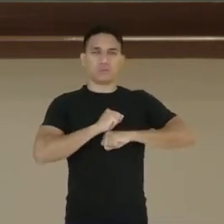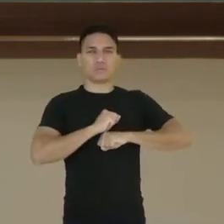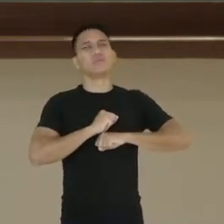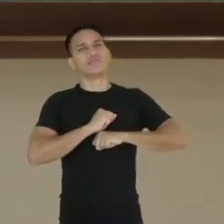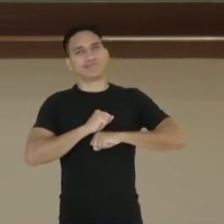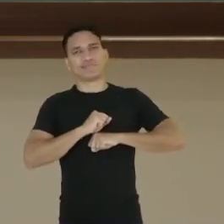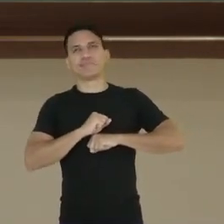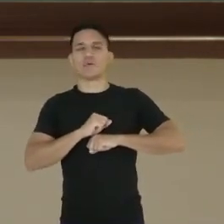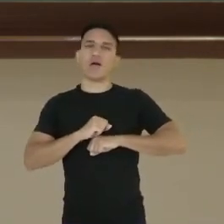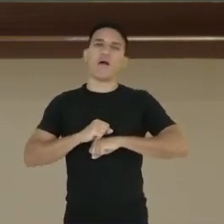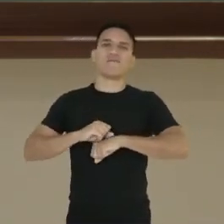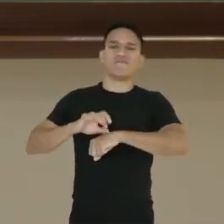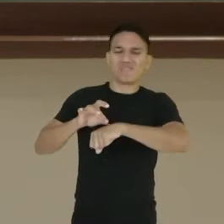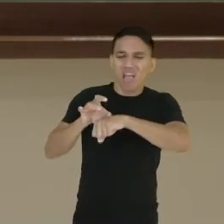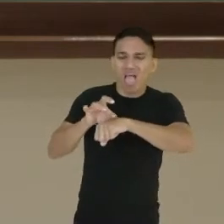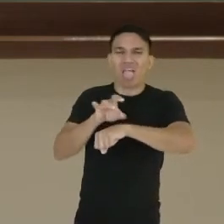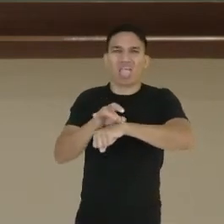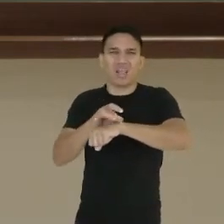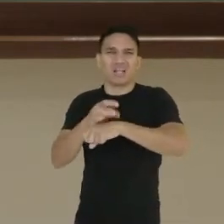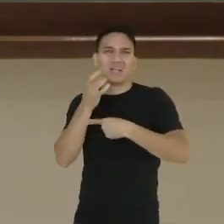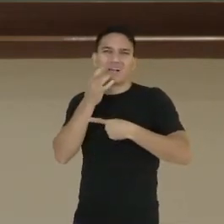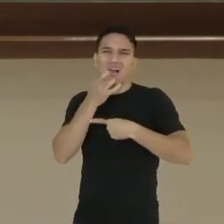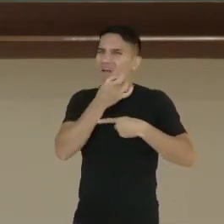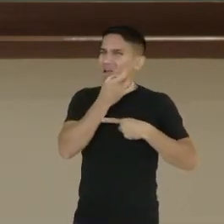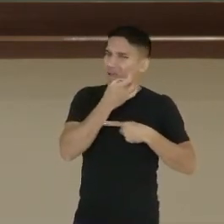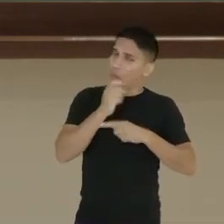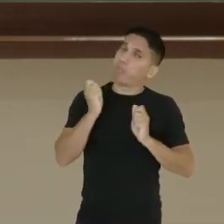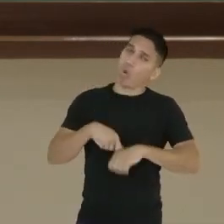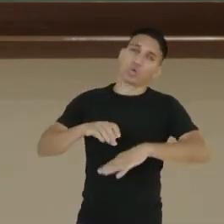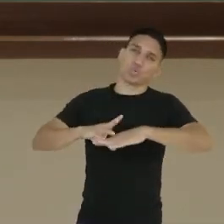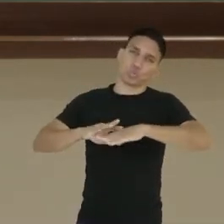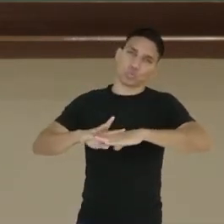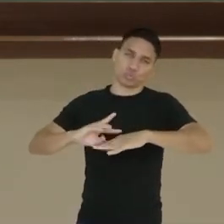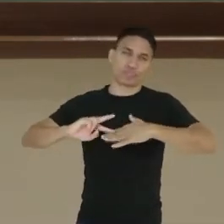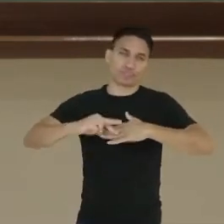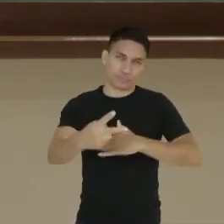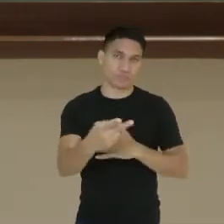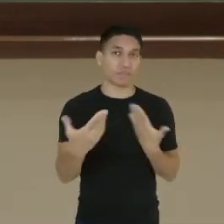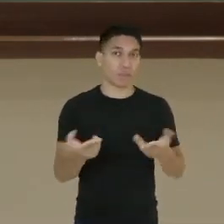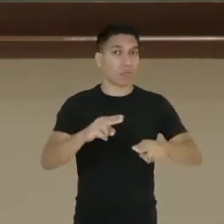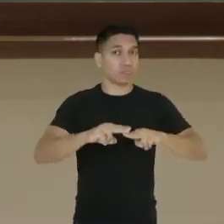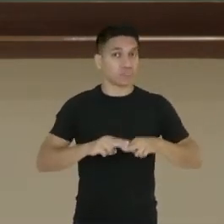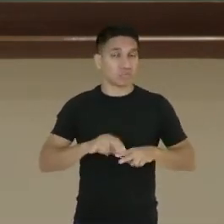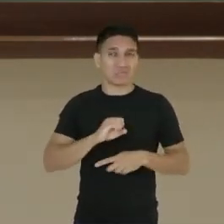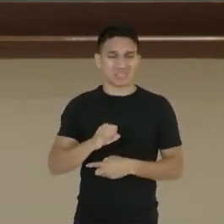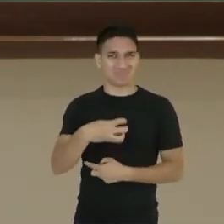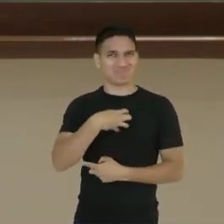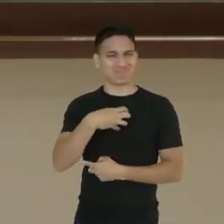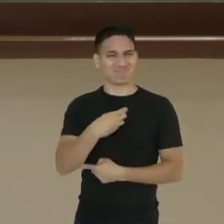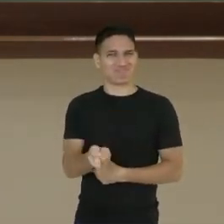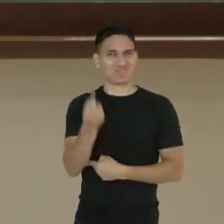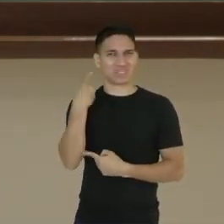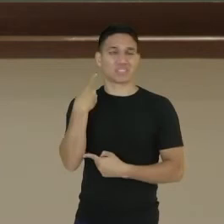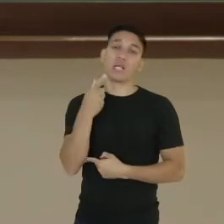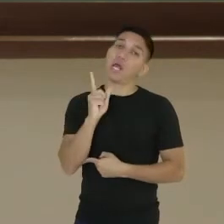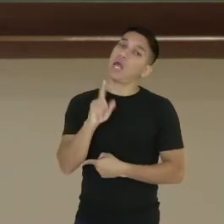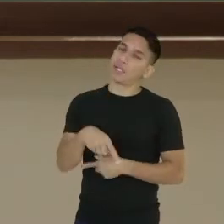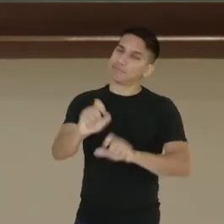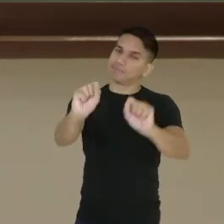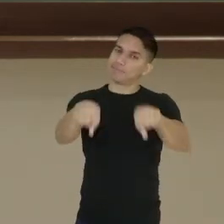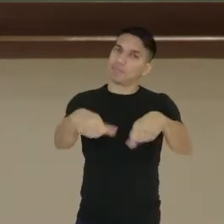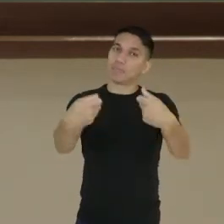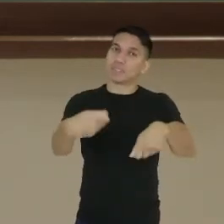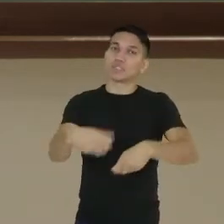causar feridas e entrar e causar doenças também. Então, por mais estranho que pareça, sim, deve-se